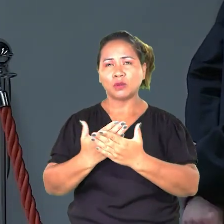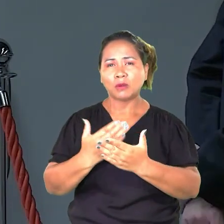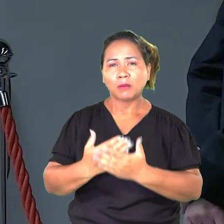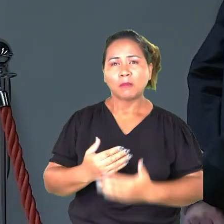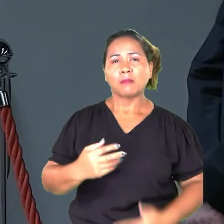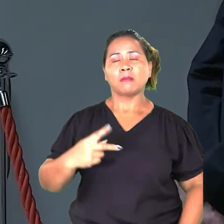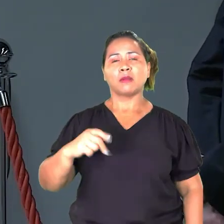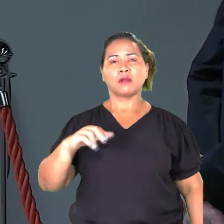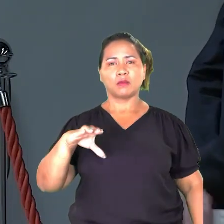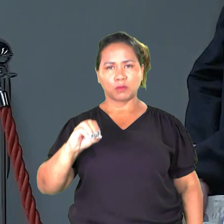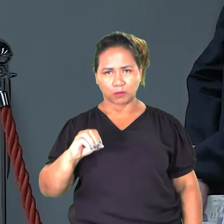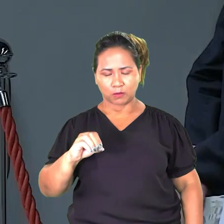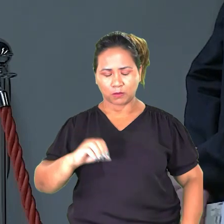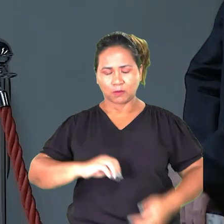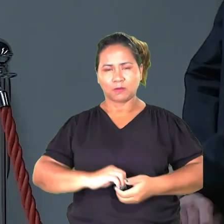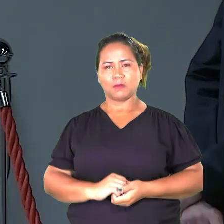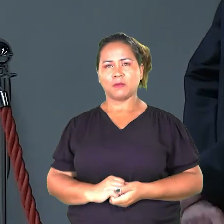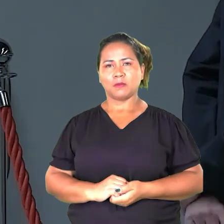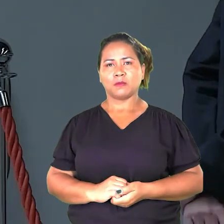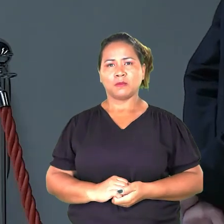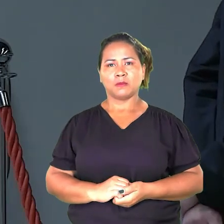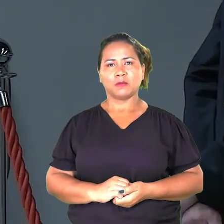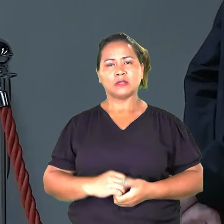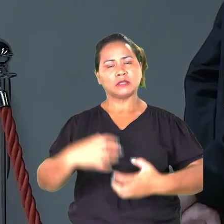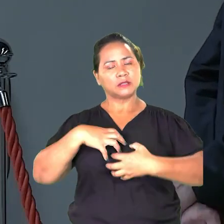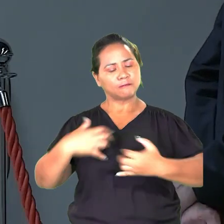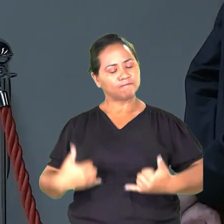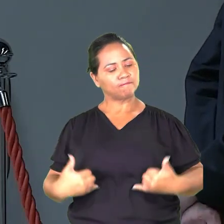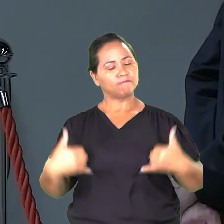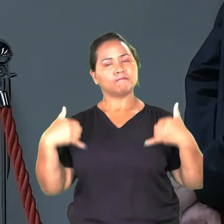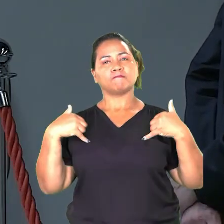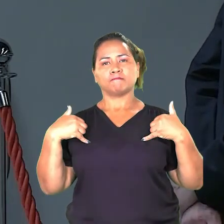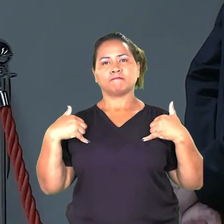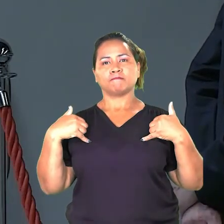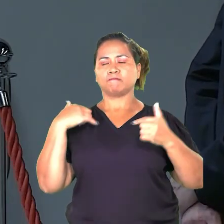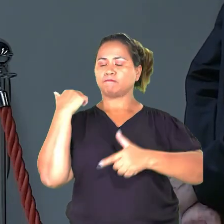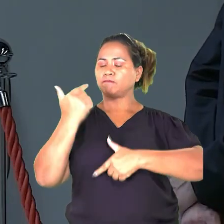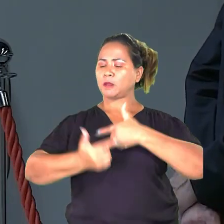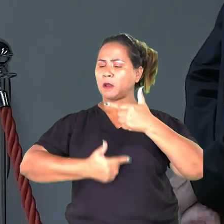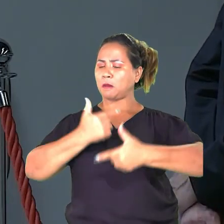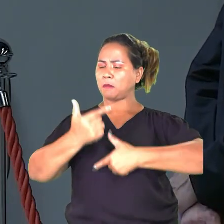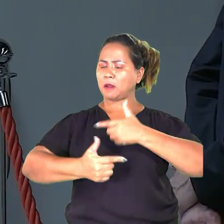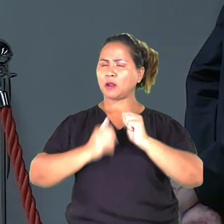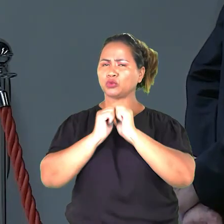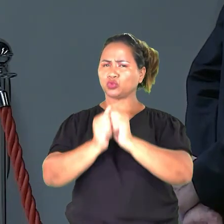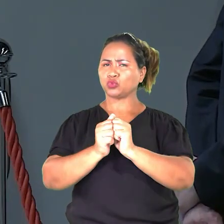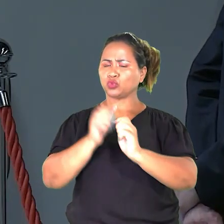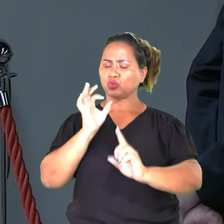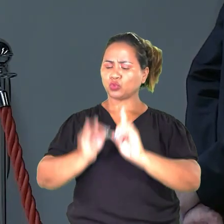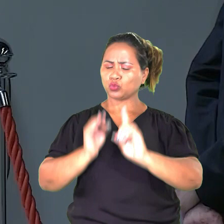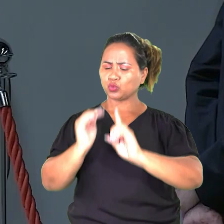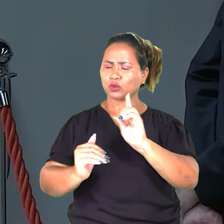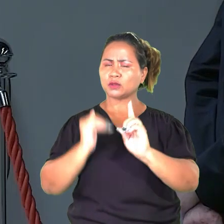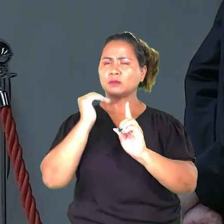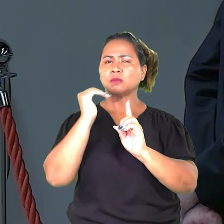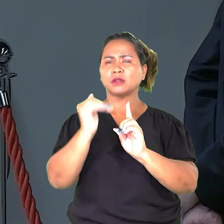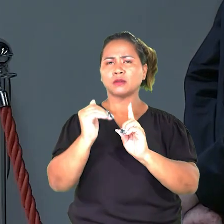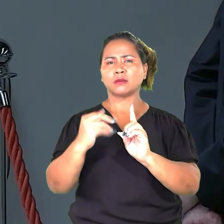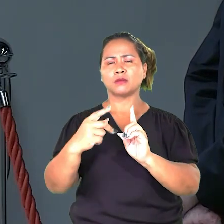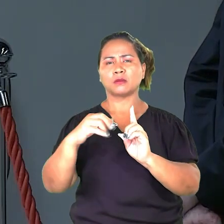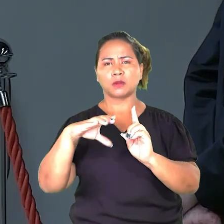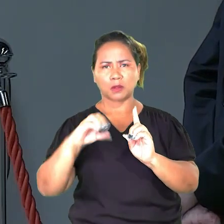amigo, colega de concurso, Paulo Sérgio Brant Carvalho Galícia, com quem eu tenho a